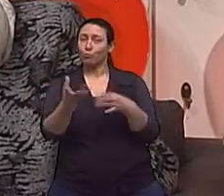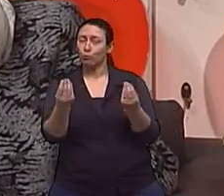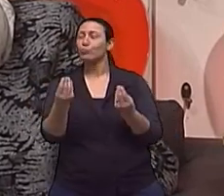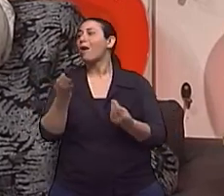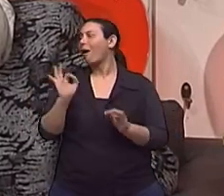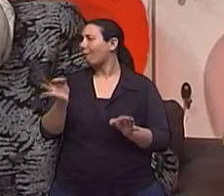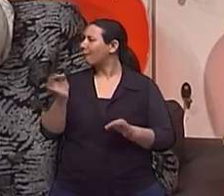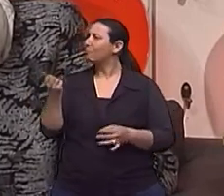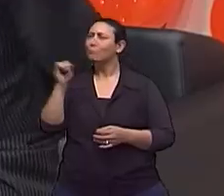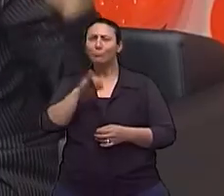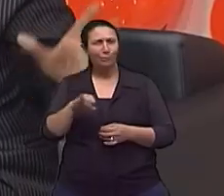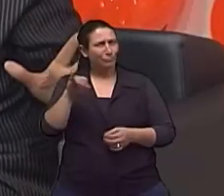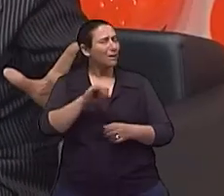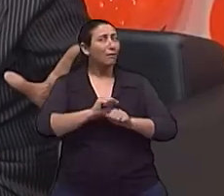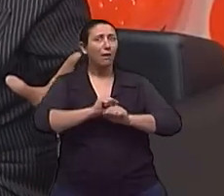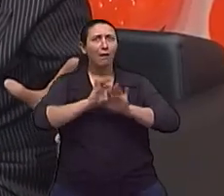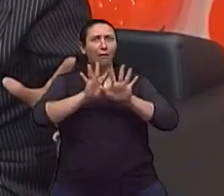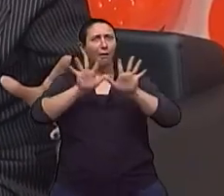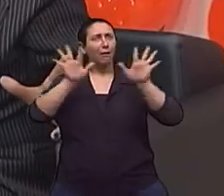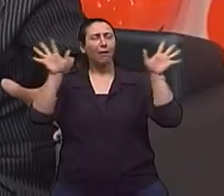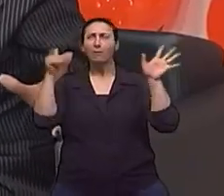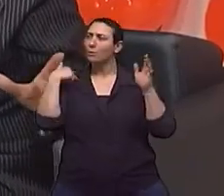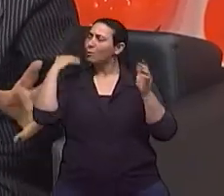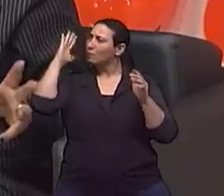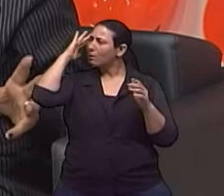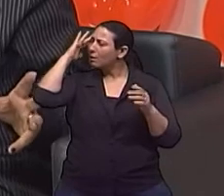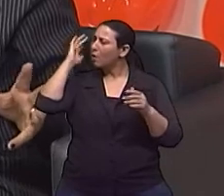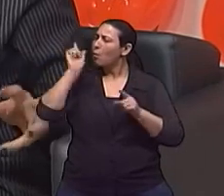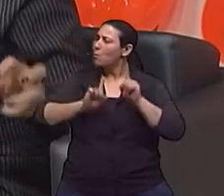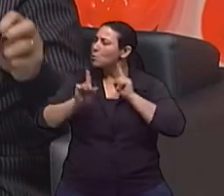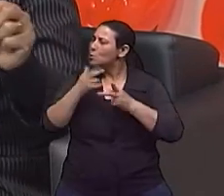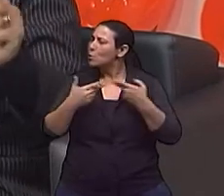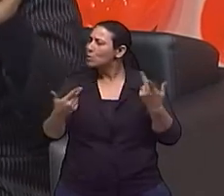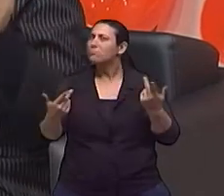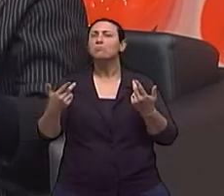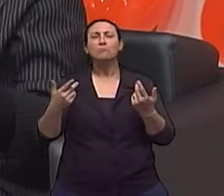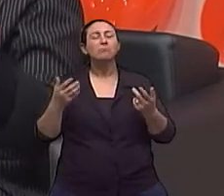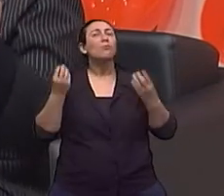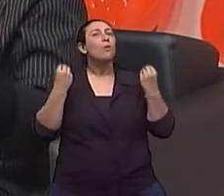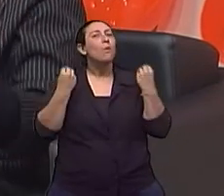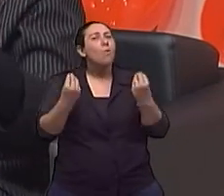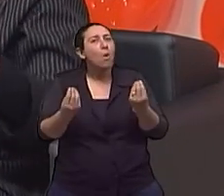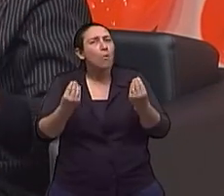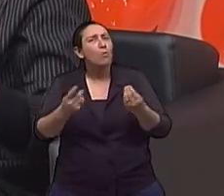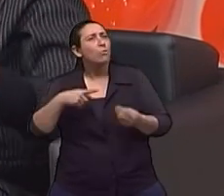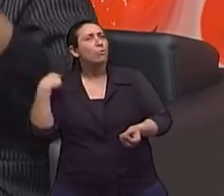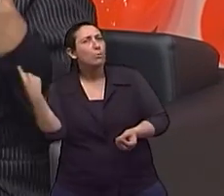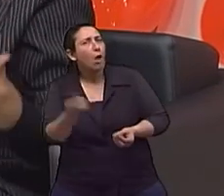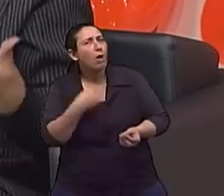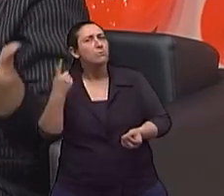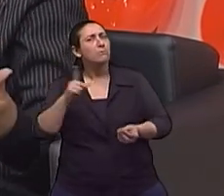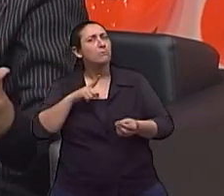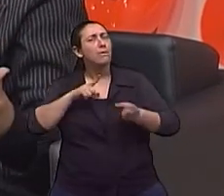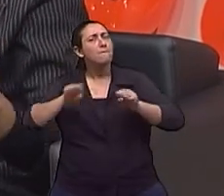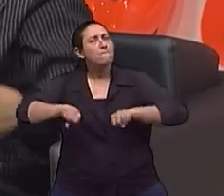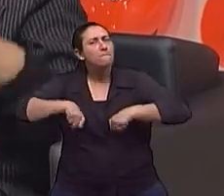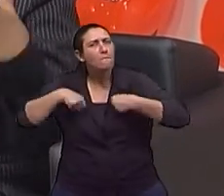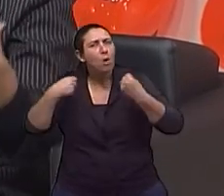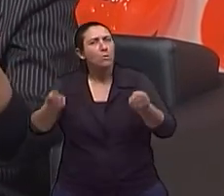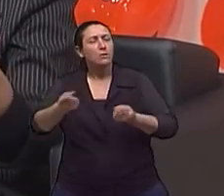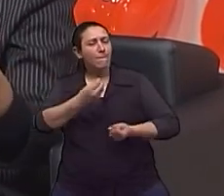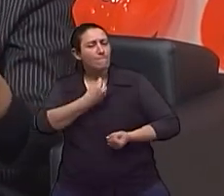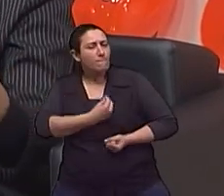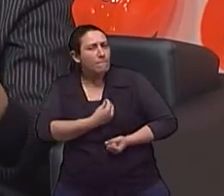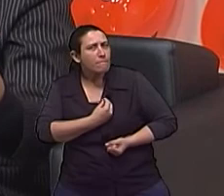agora Hoje começou assim a clarear o mundo para mim um pouco mais de que como nós temos força pela nossa vivência